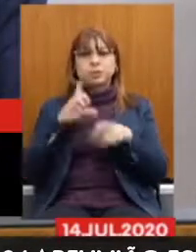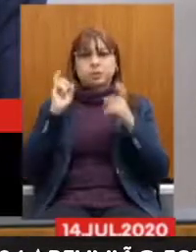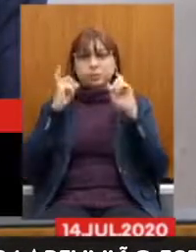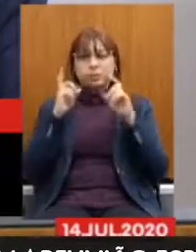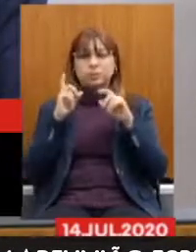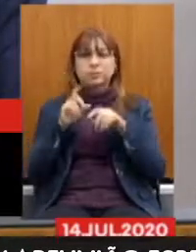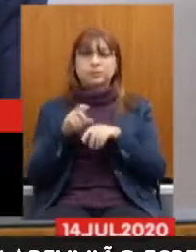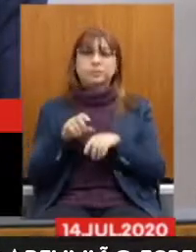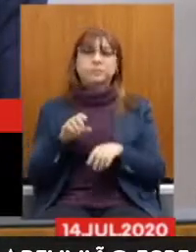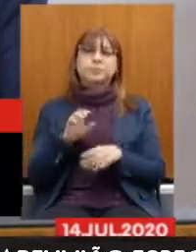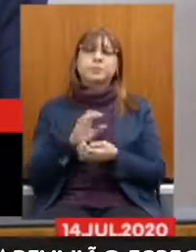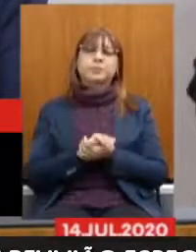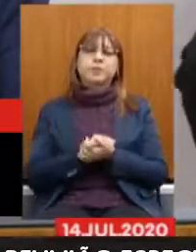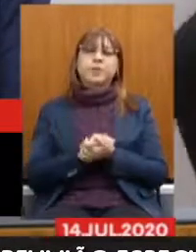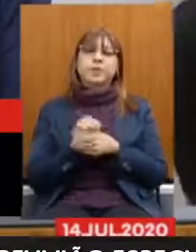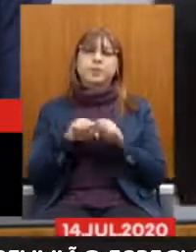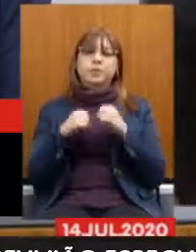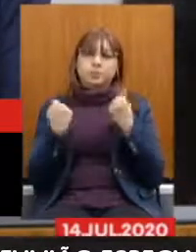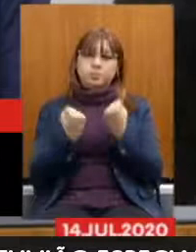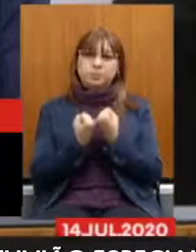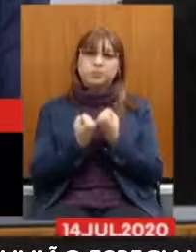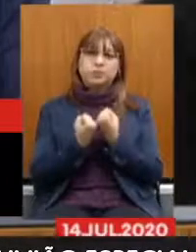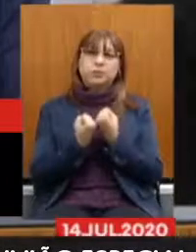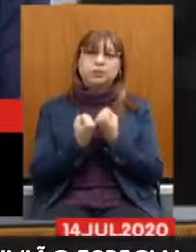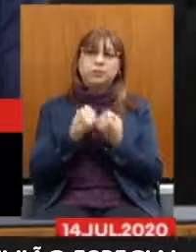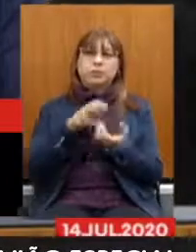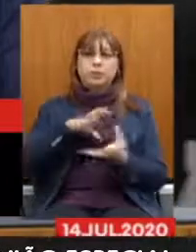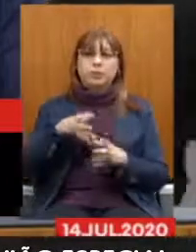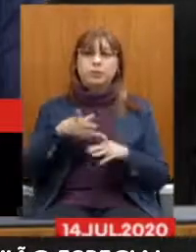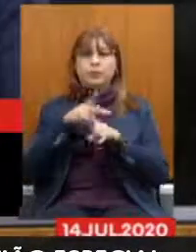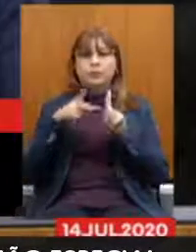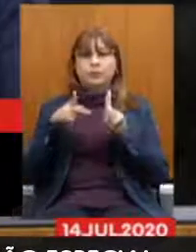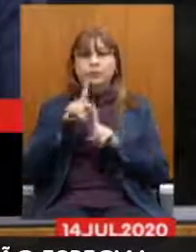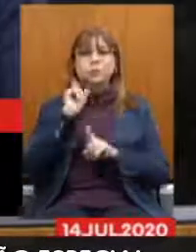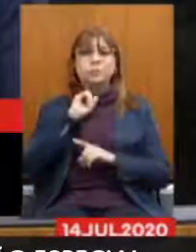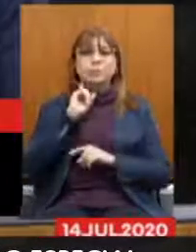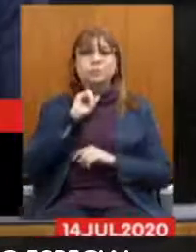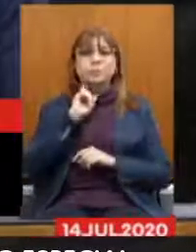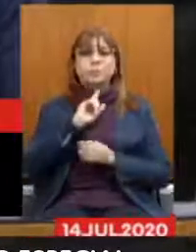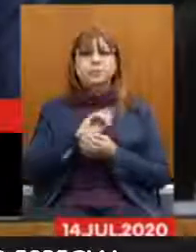do seminário Reforma da Previdência de Minas Gerais. Levanta-se... presidência de Minas